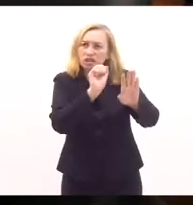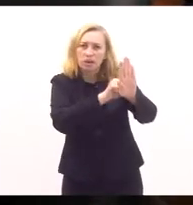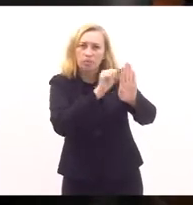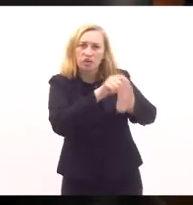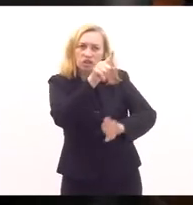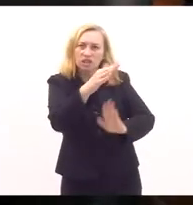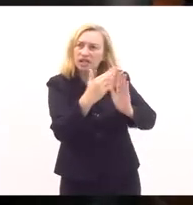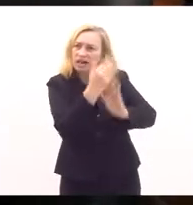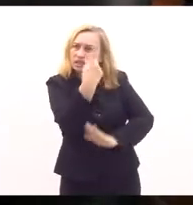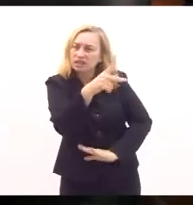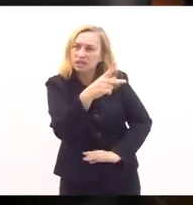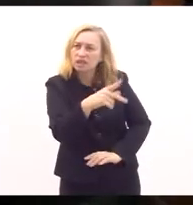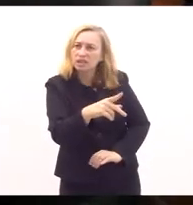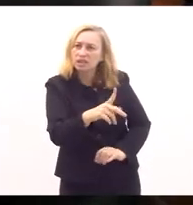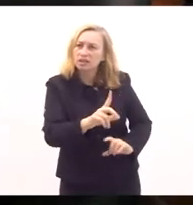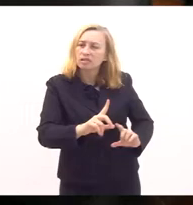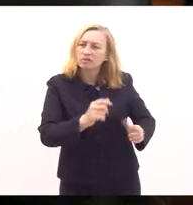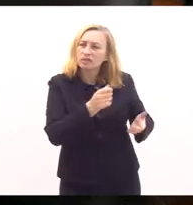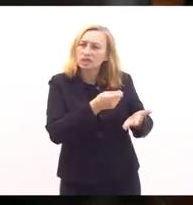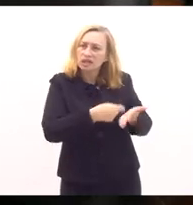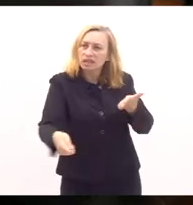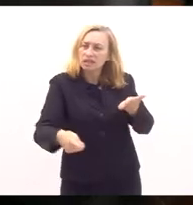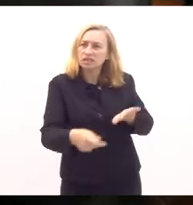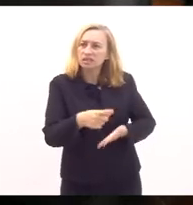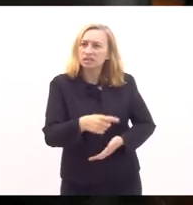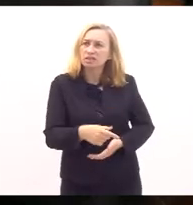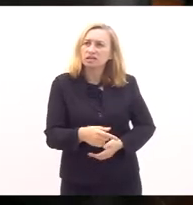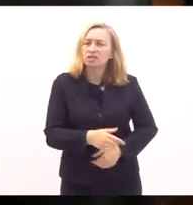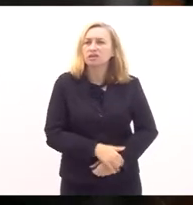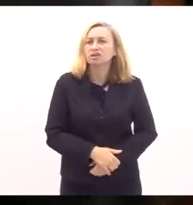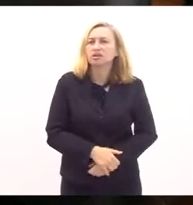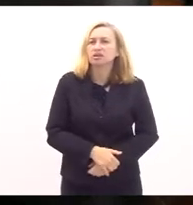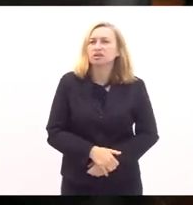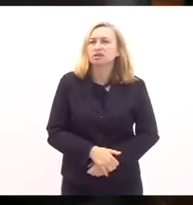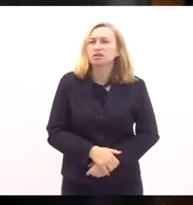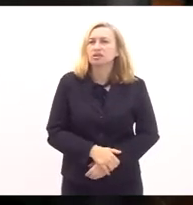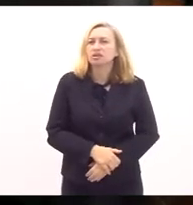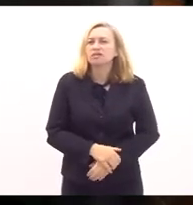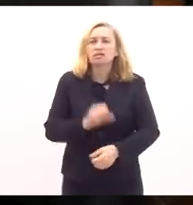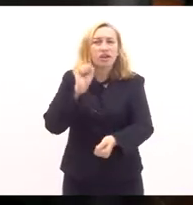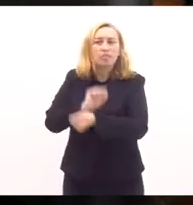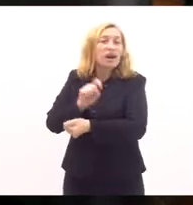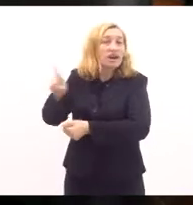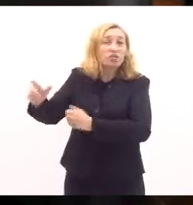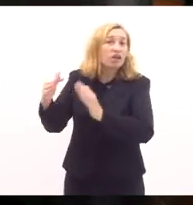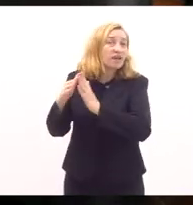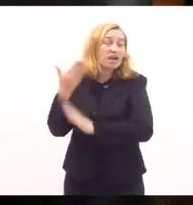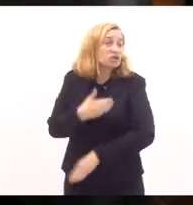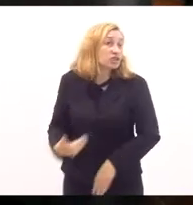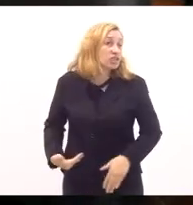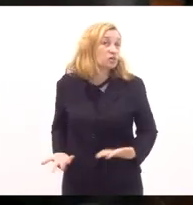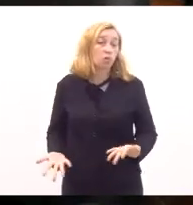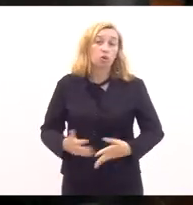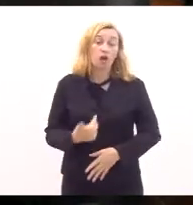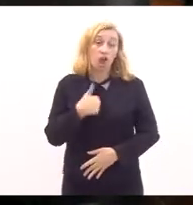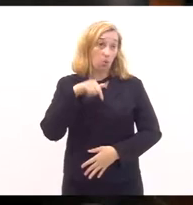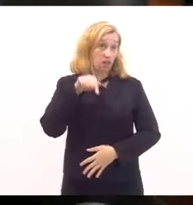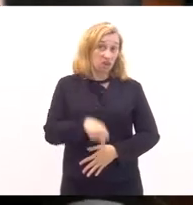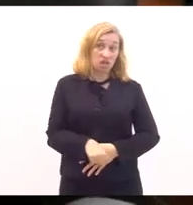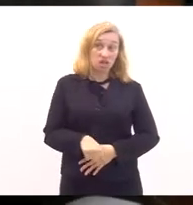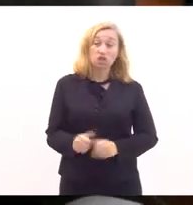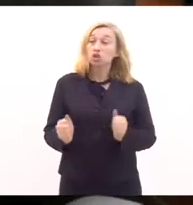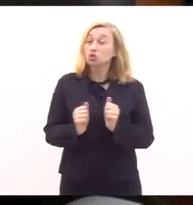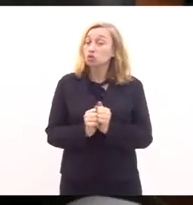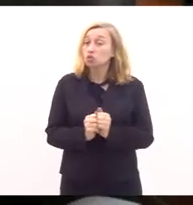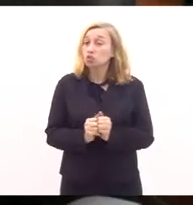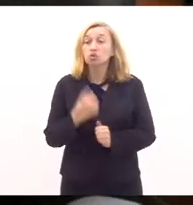dele, o caramba, quatro, para ele assinar esse negócio. Vai ficar na Casa Civil parado isso. Eu estou aqui, junto